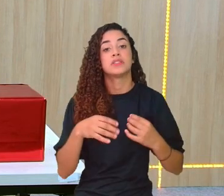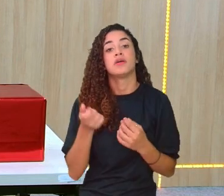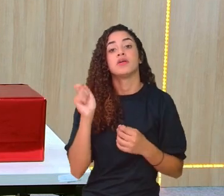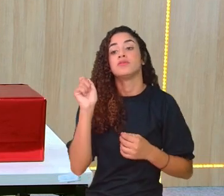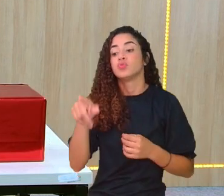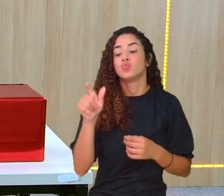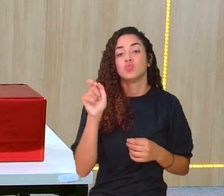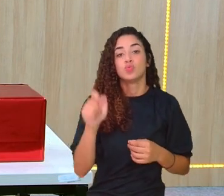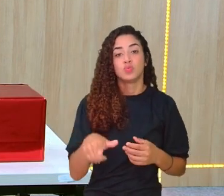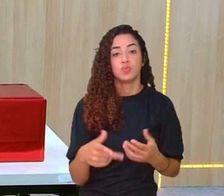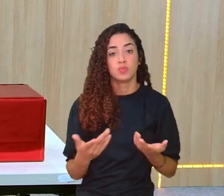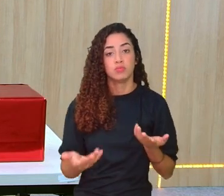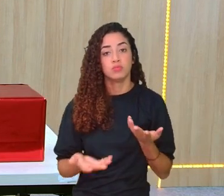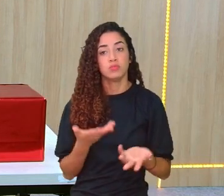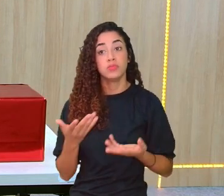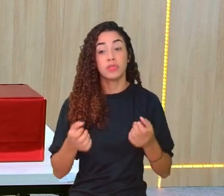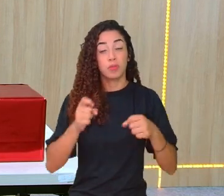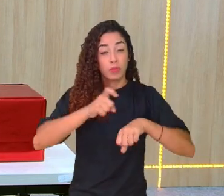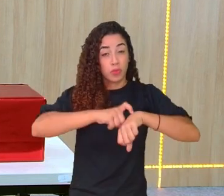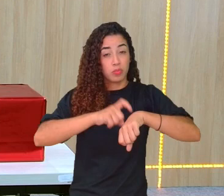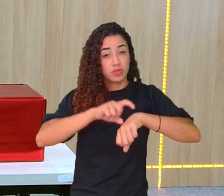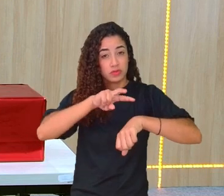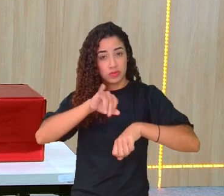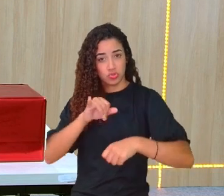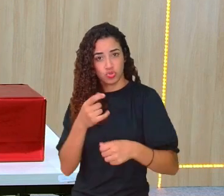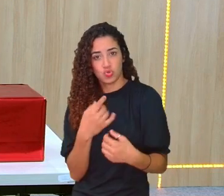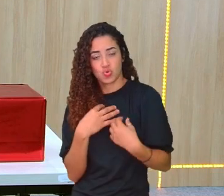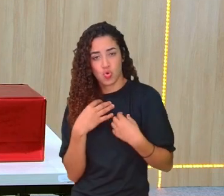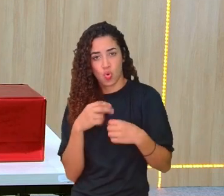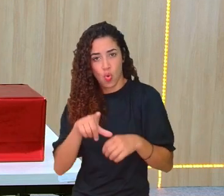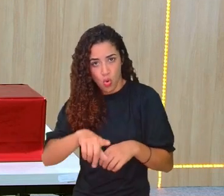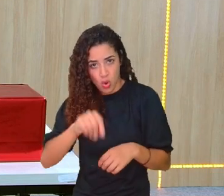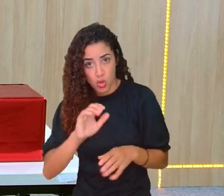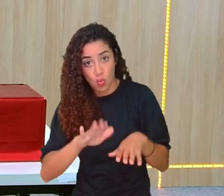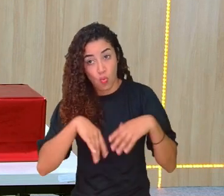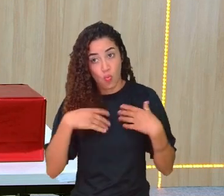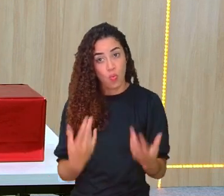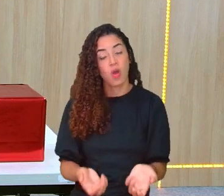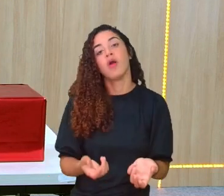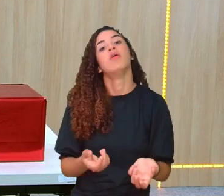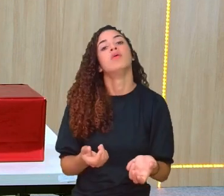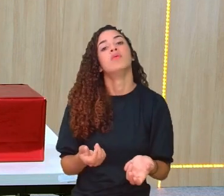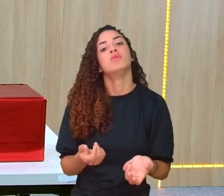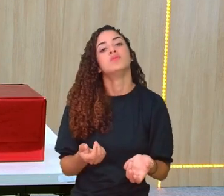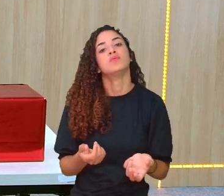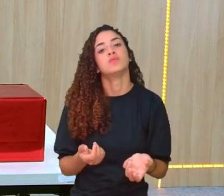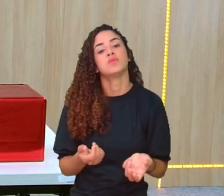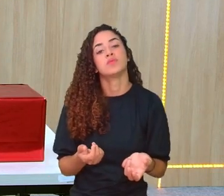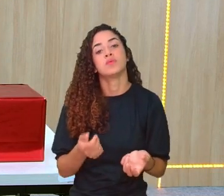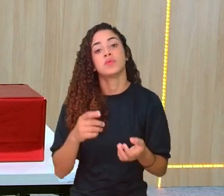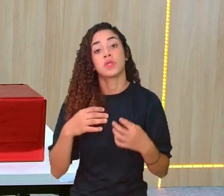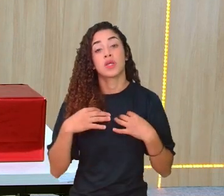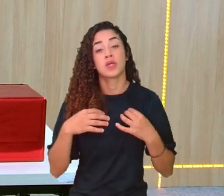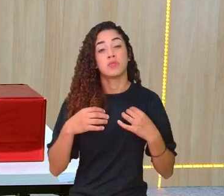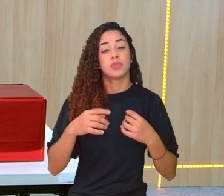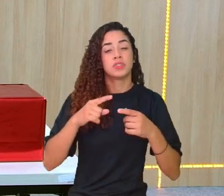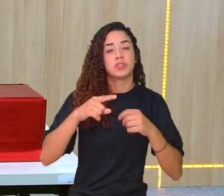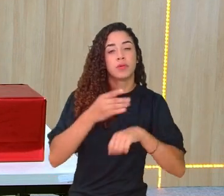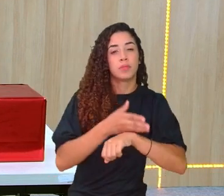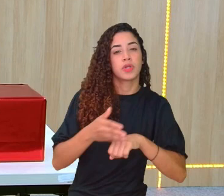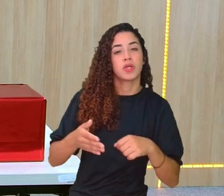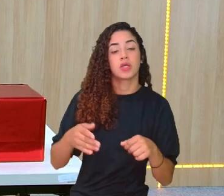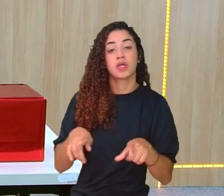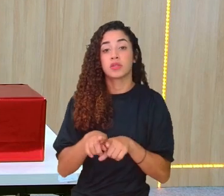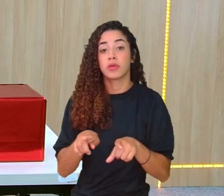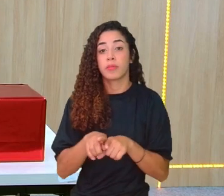escolhi qual das três camisas eu quero, eu posso ir de calça jeans, camisa azul, calça jeans, camisa branca,